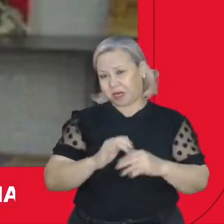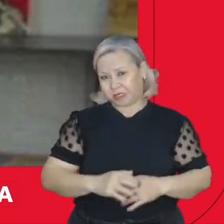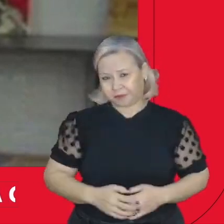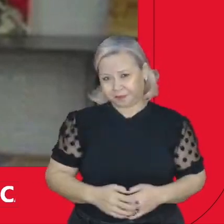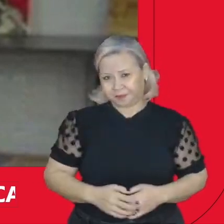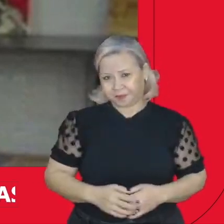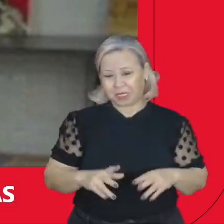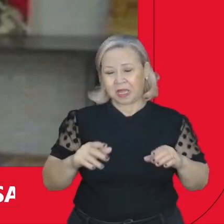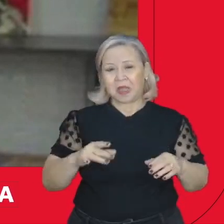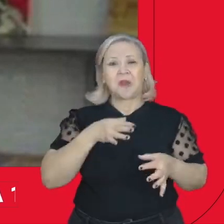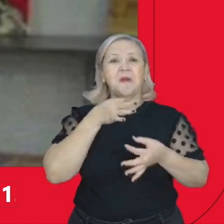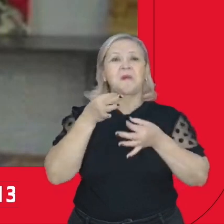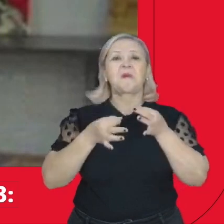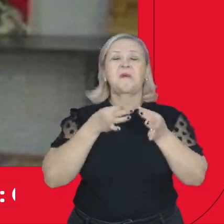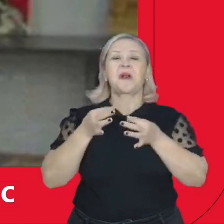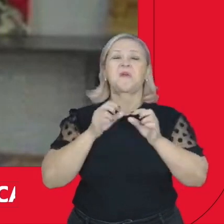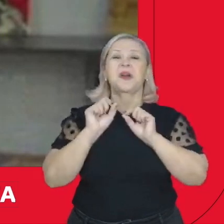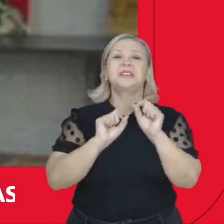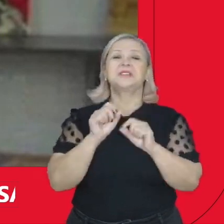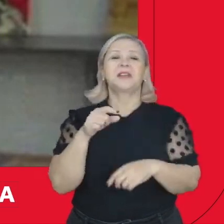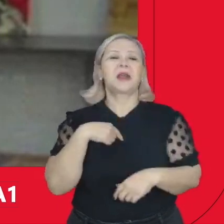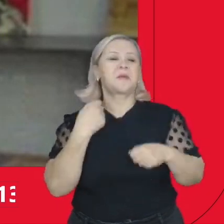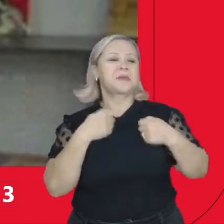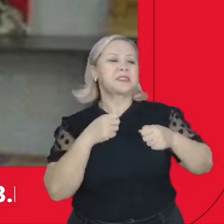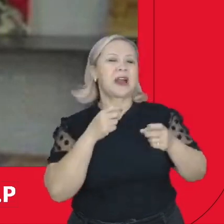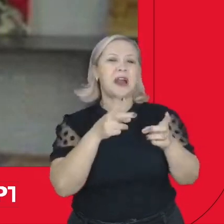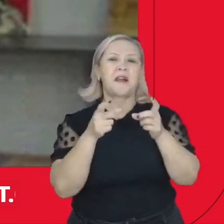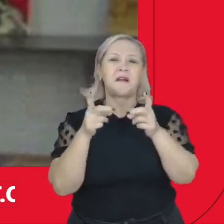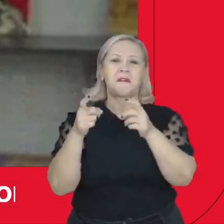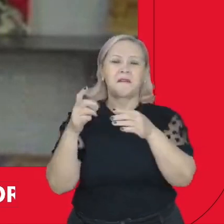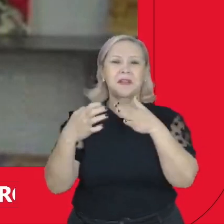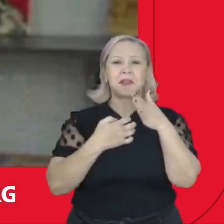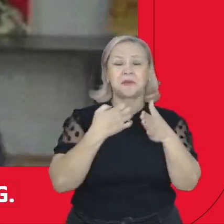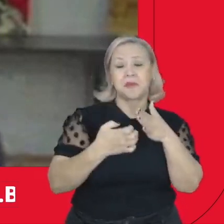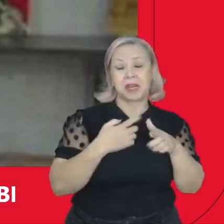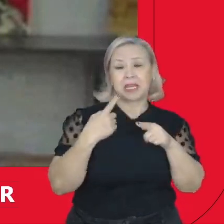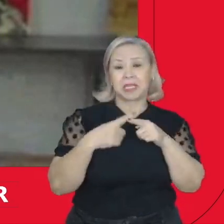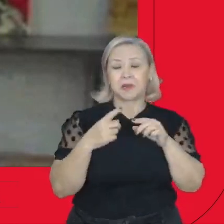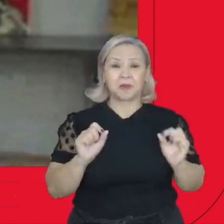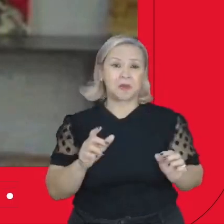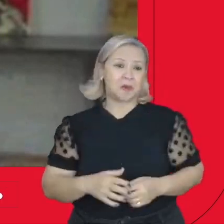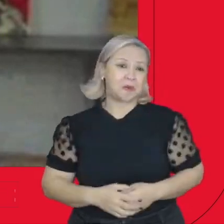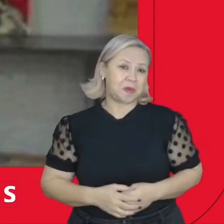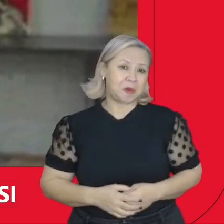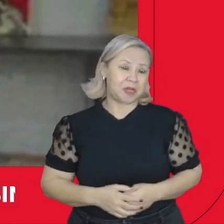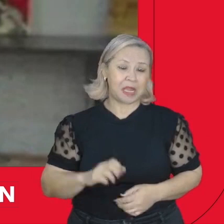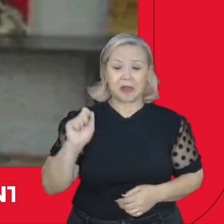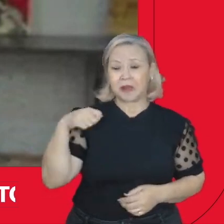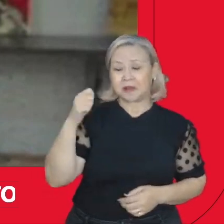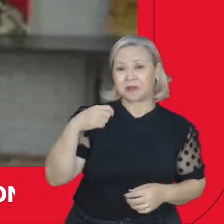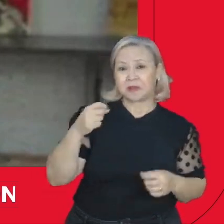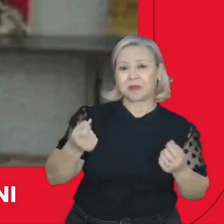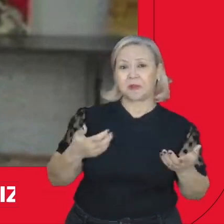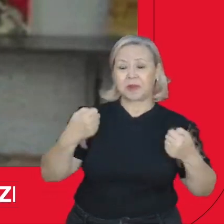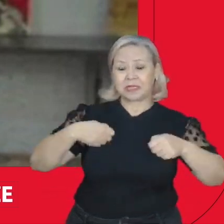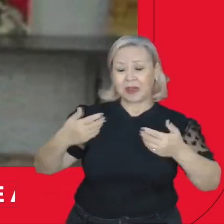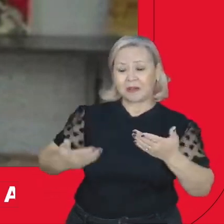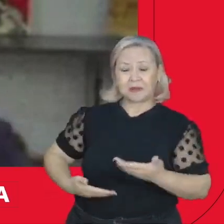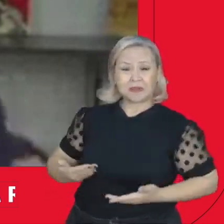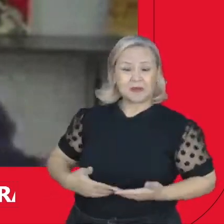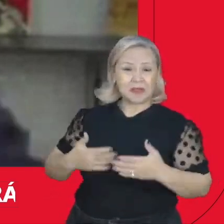com o argumento, Amanda, de que tinha que vender a nossa empresa porque o Rio Grande precisava de um serviço mais bem